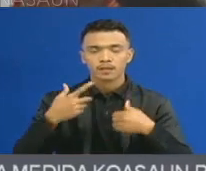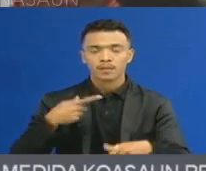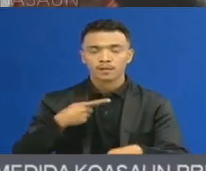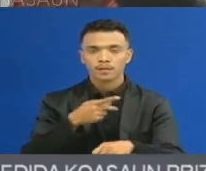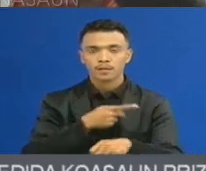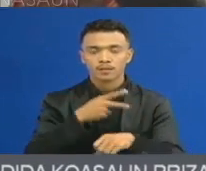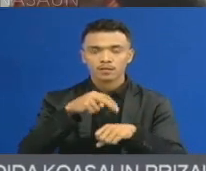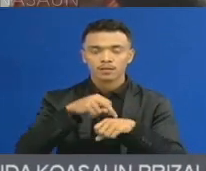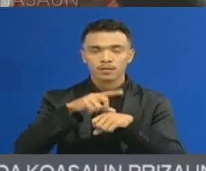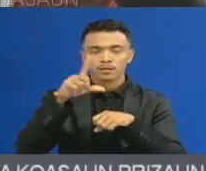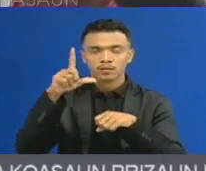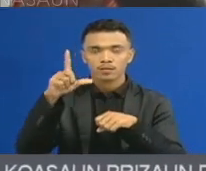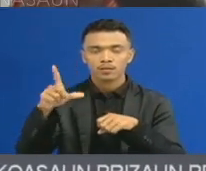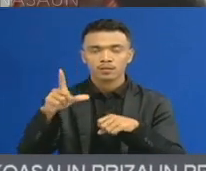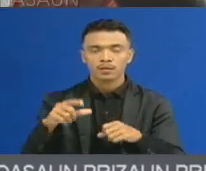Nacional